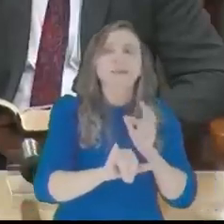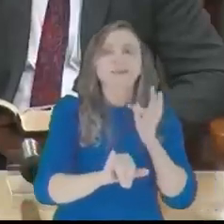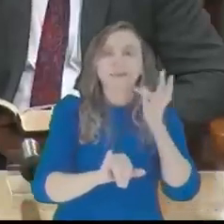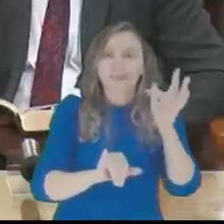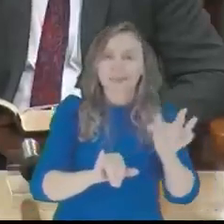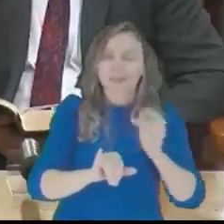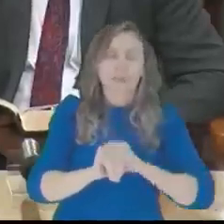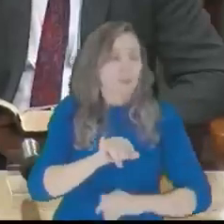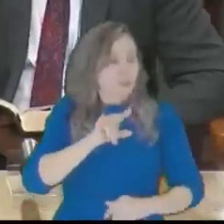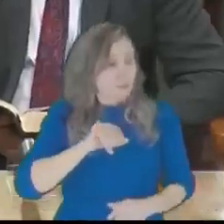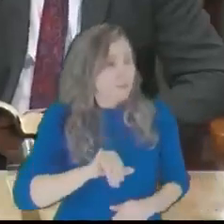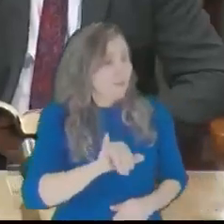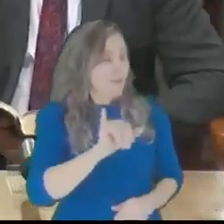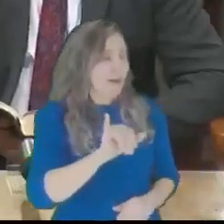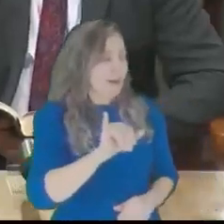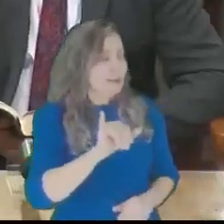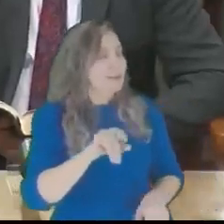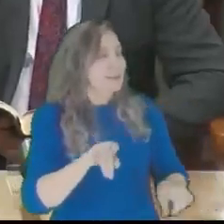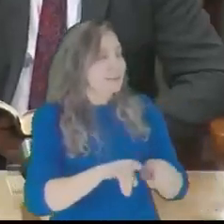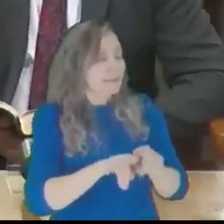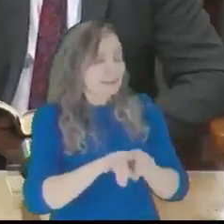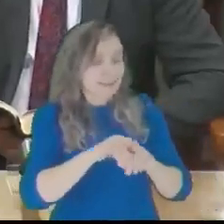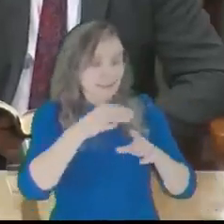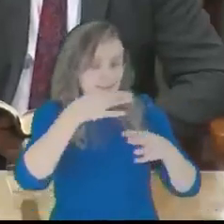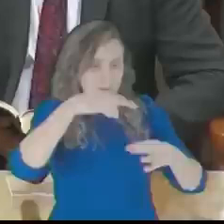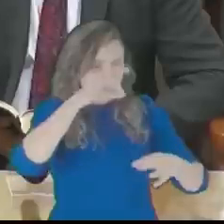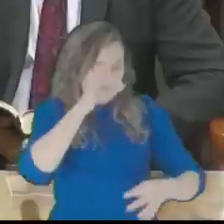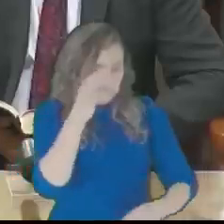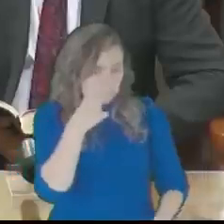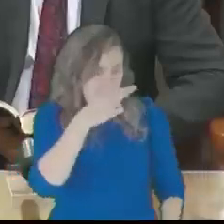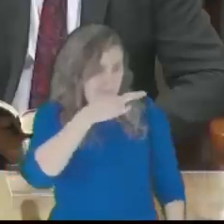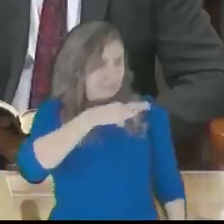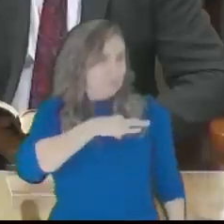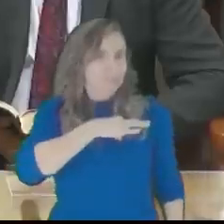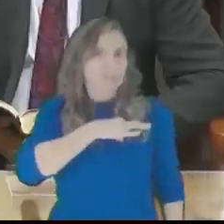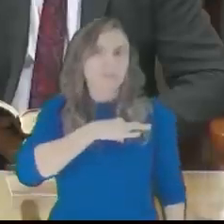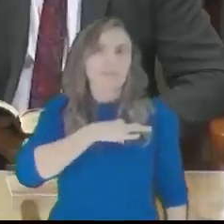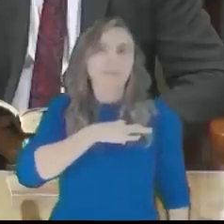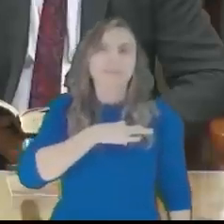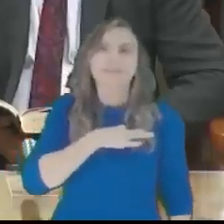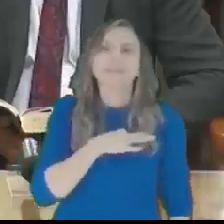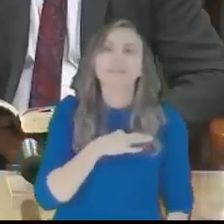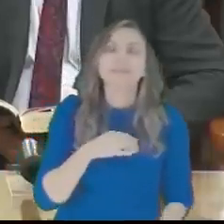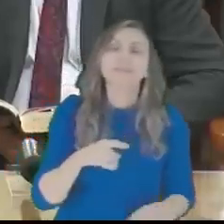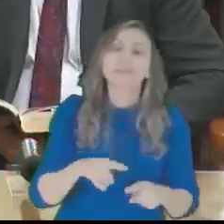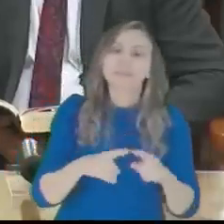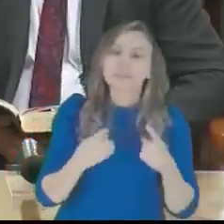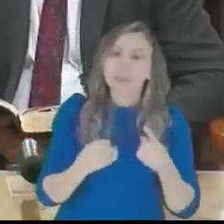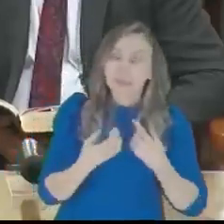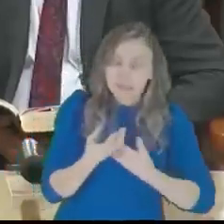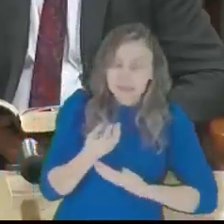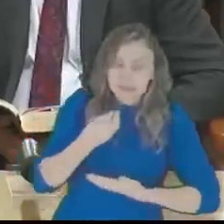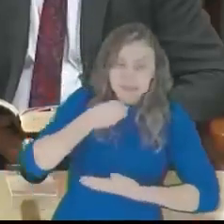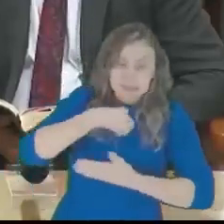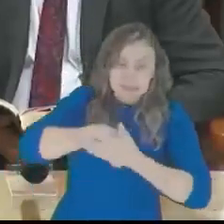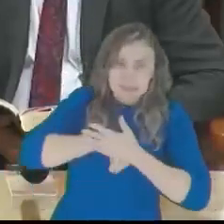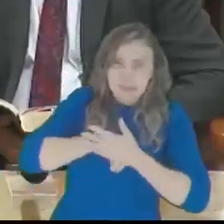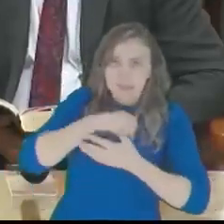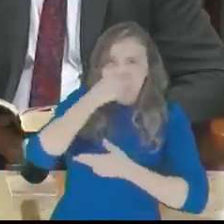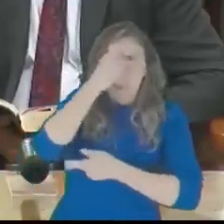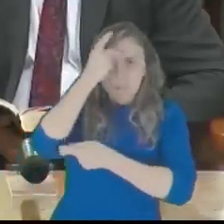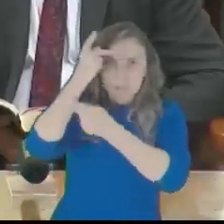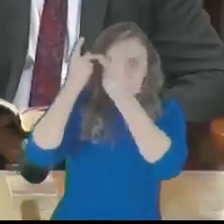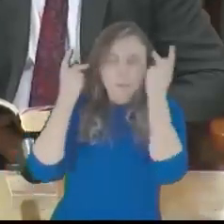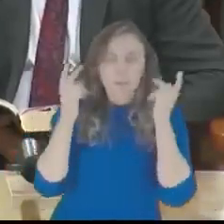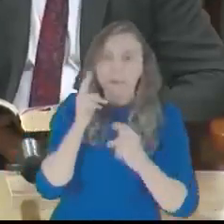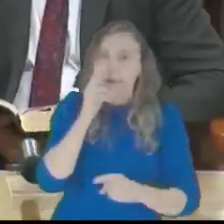Em vós. Ele já estava presente, mas ele não estava ainda atuando dentro dos crentes.